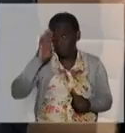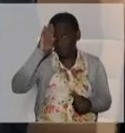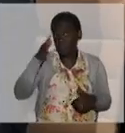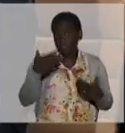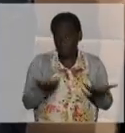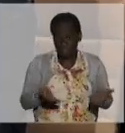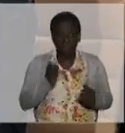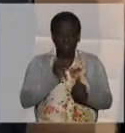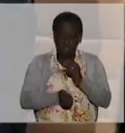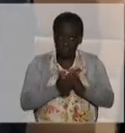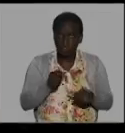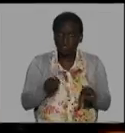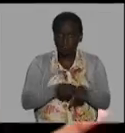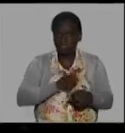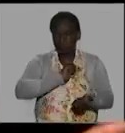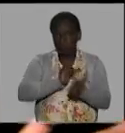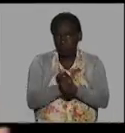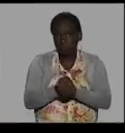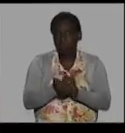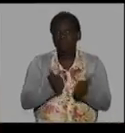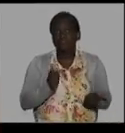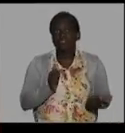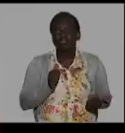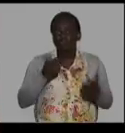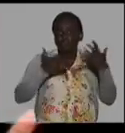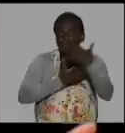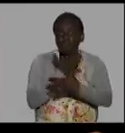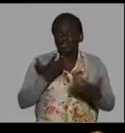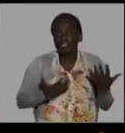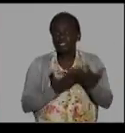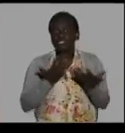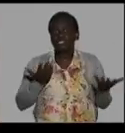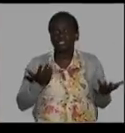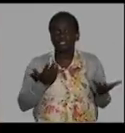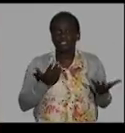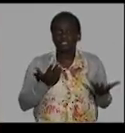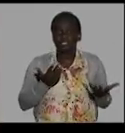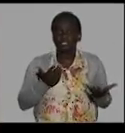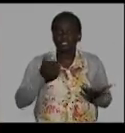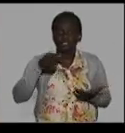Futebol, principalmente. Futebol, esporte, tudo mais, música...